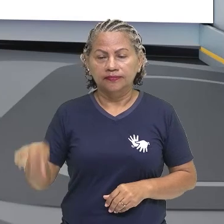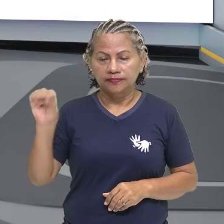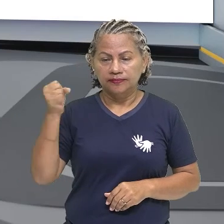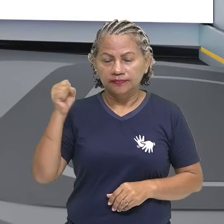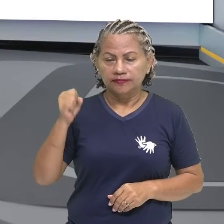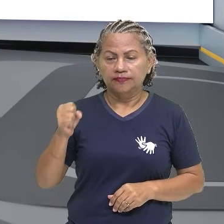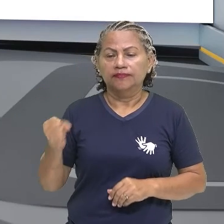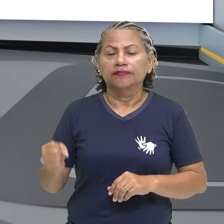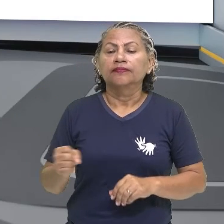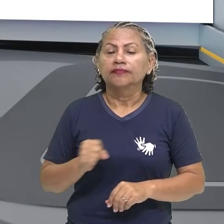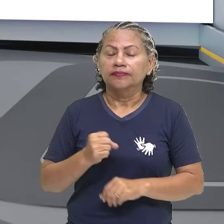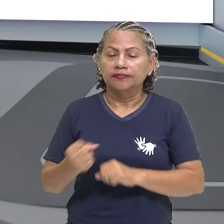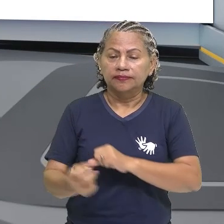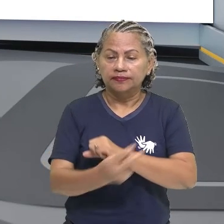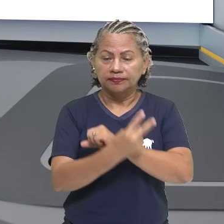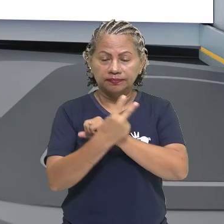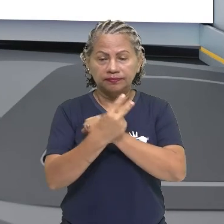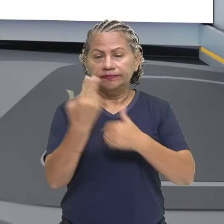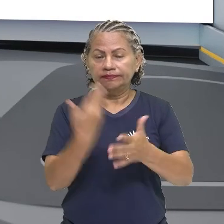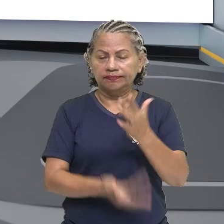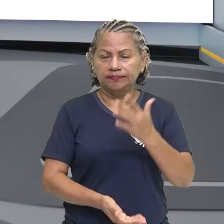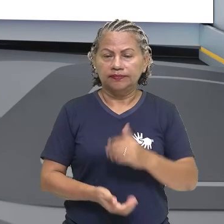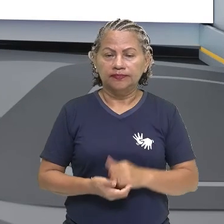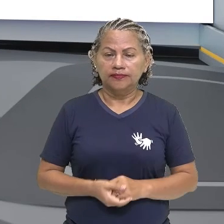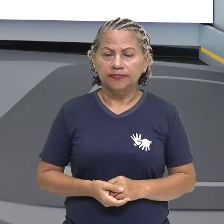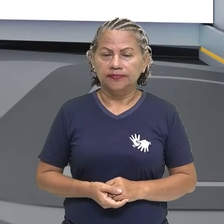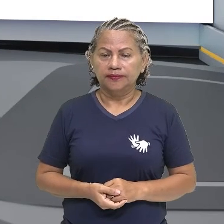de perdas. Em síntese,